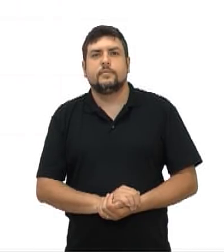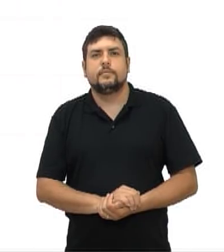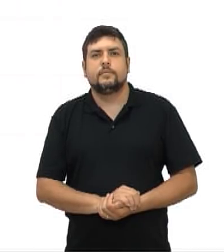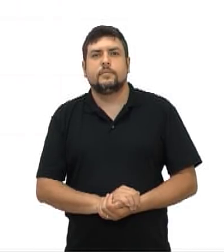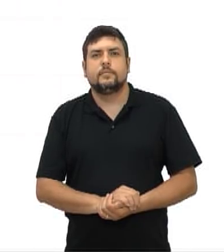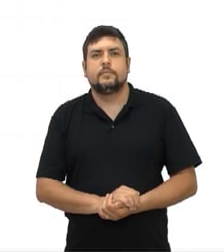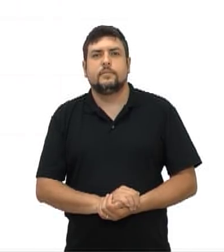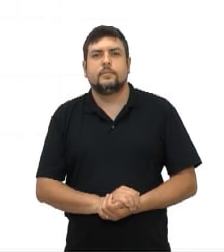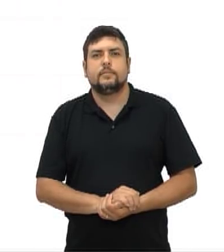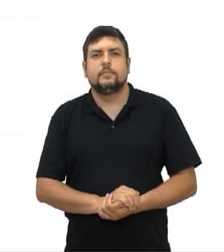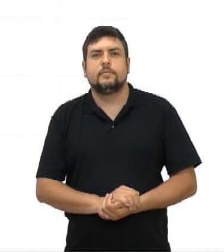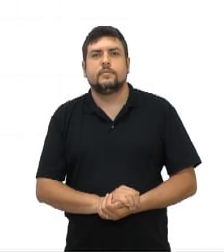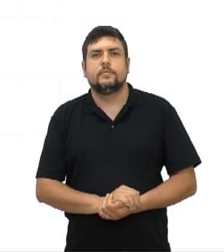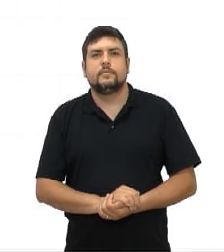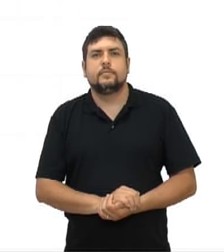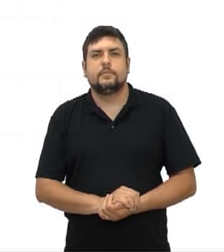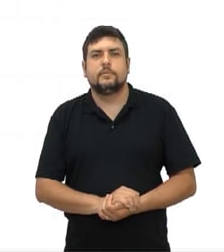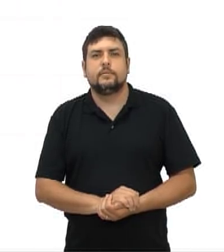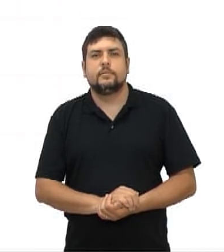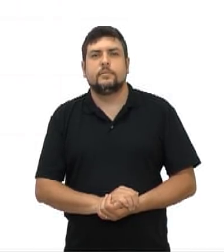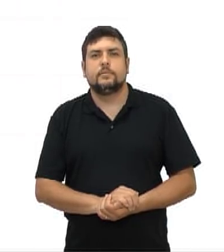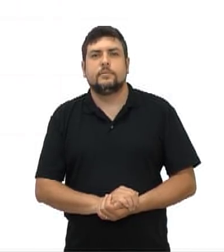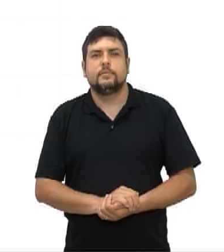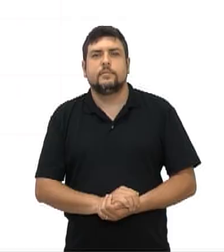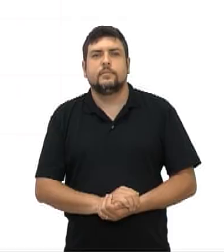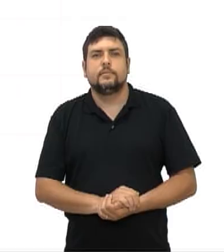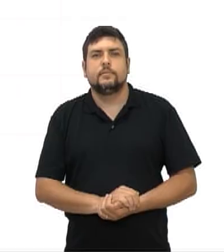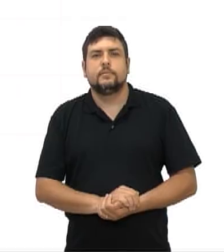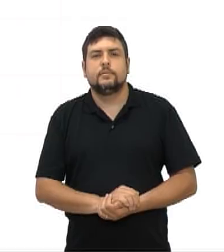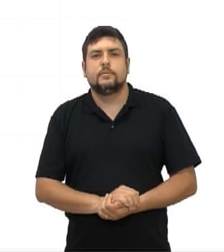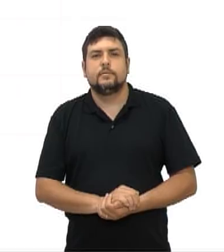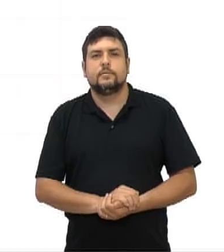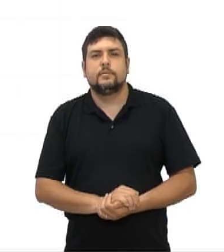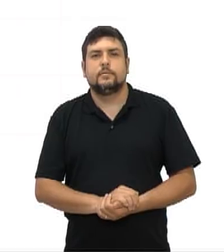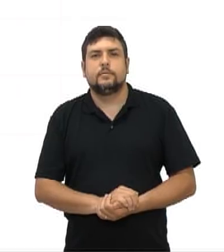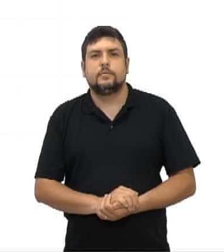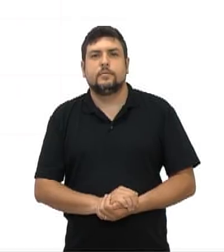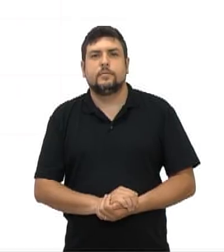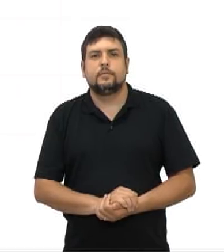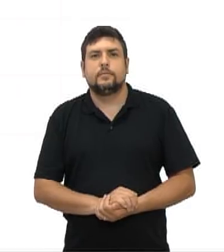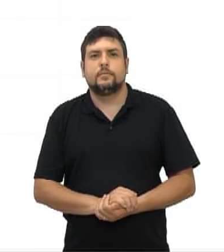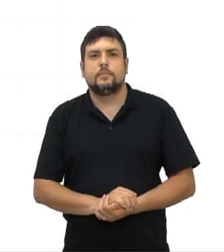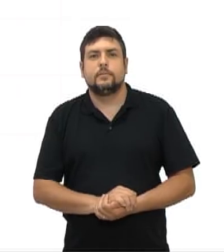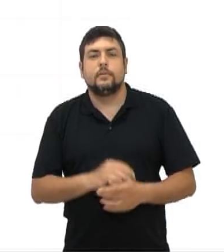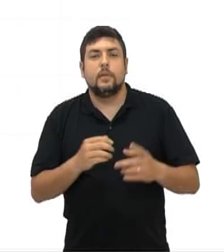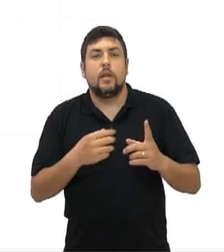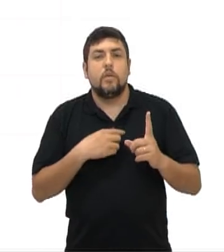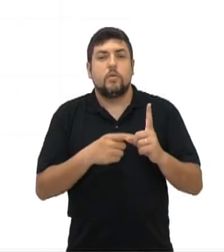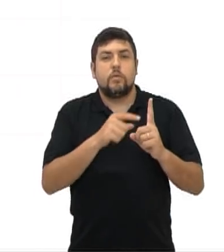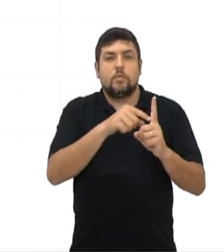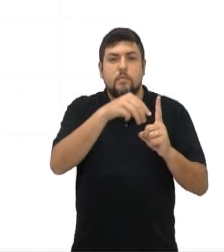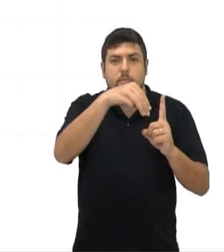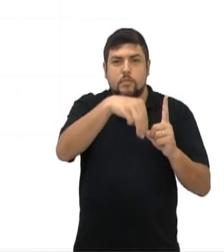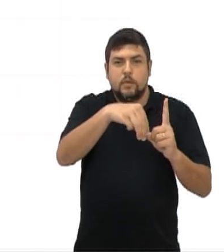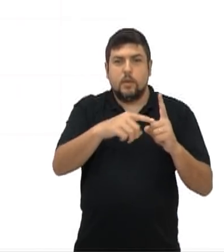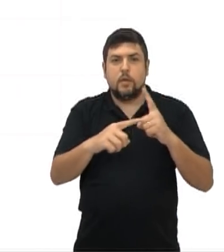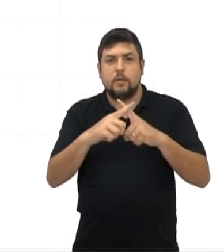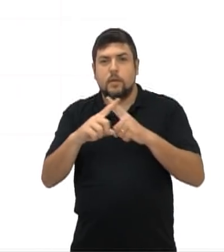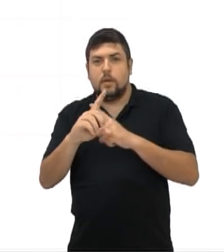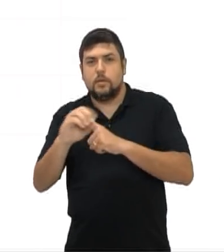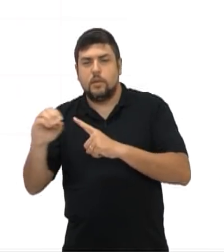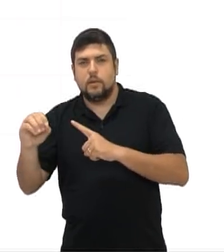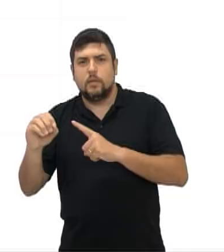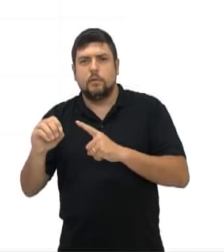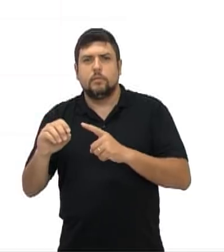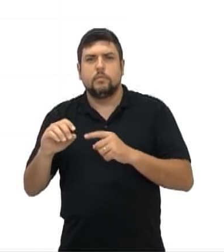1 metro tem 100 centímetros. Se eu fizer isso aqui vezes 100, ai, professor, eu lembro da sua aula que multiplicar